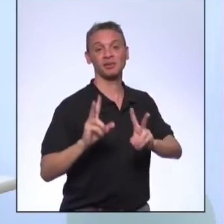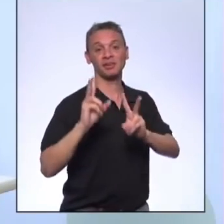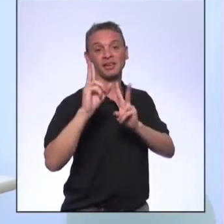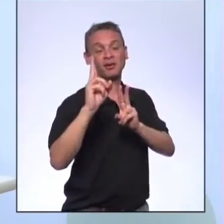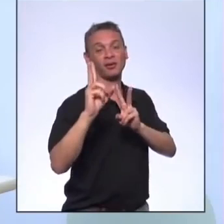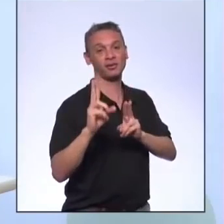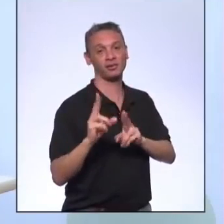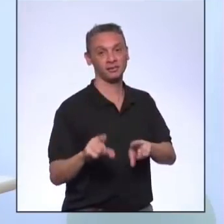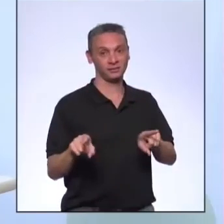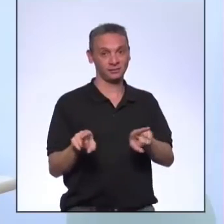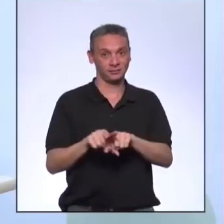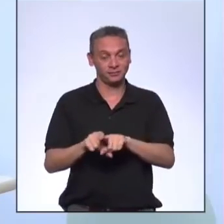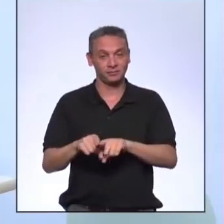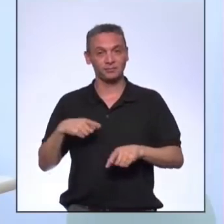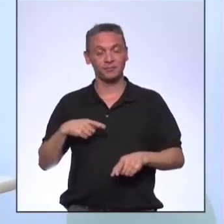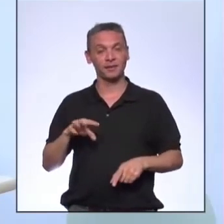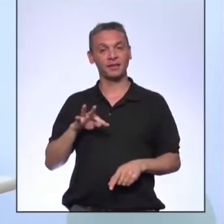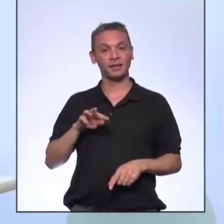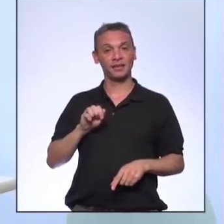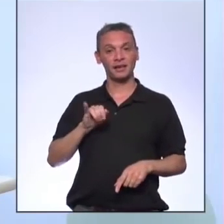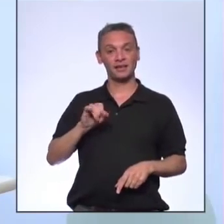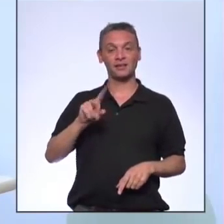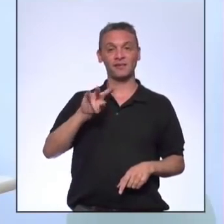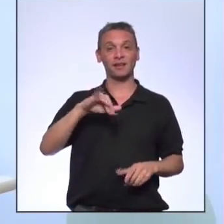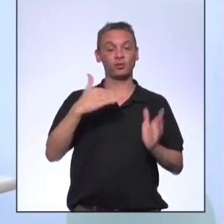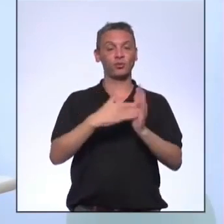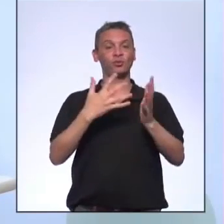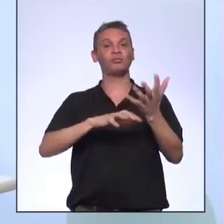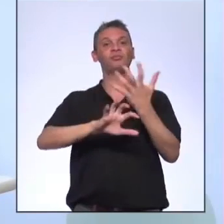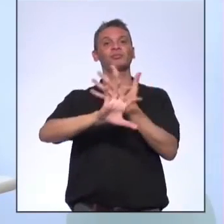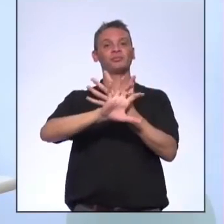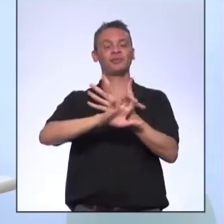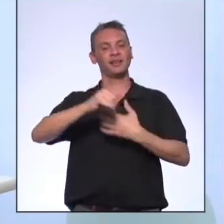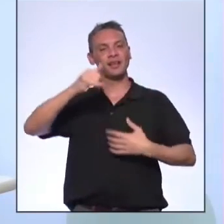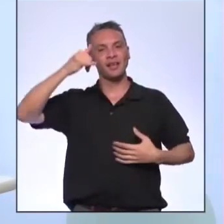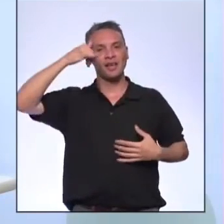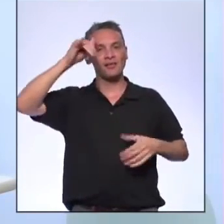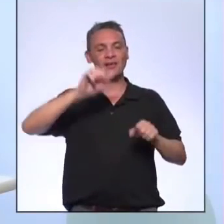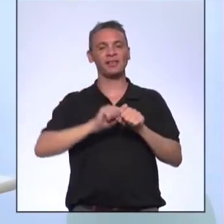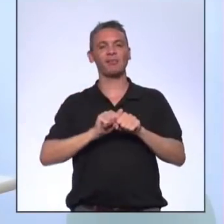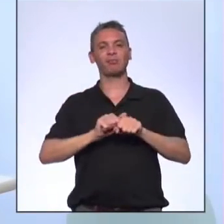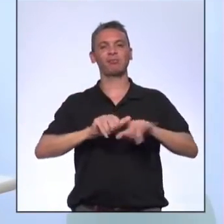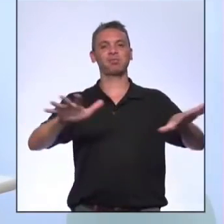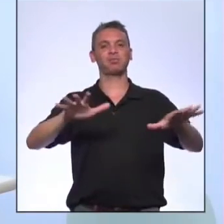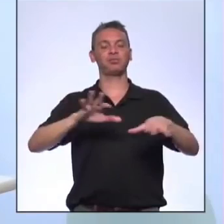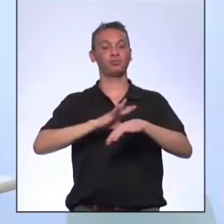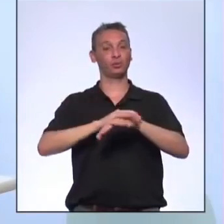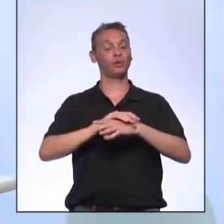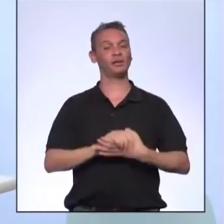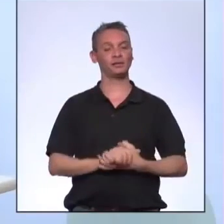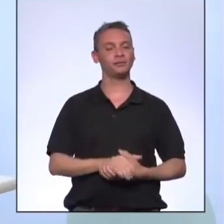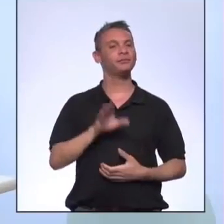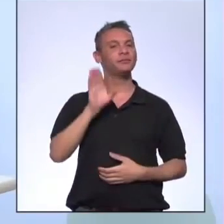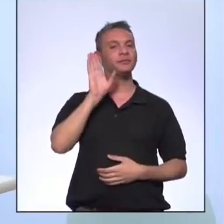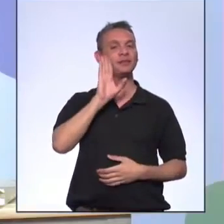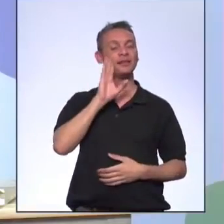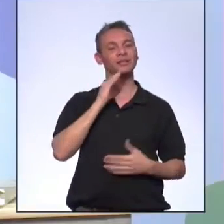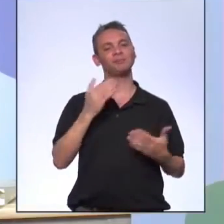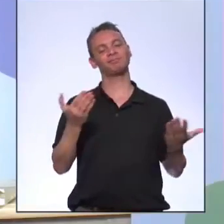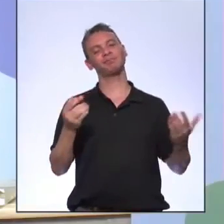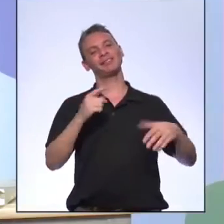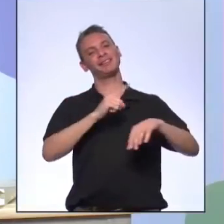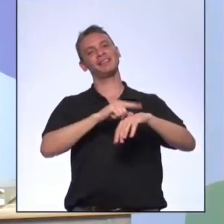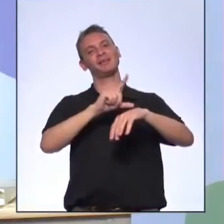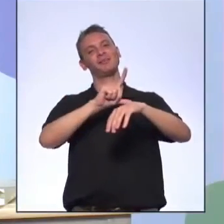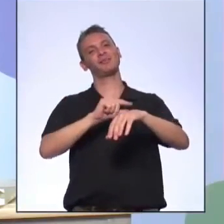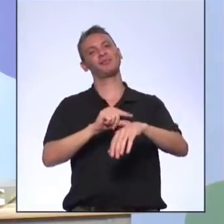né? A Thaísa diz, vai ser tudo online para evitar que o vírus continue circulando com facilidade. Legal, gente. Pena que não dá tempo